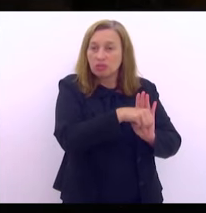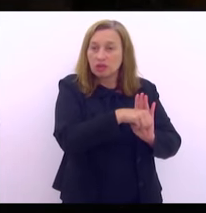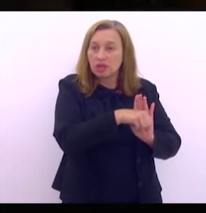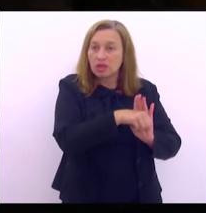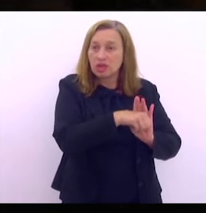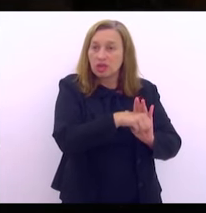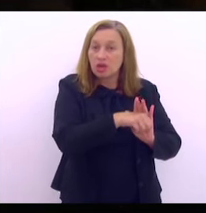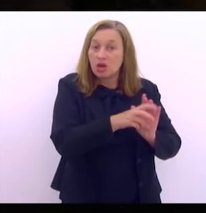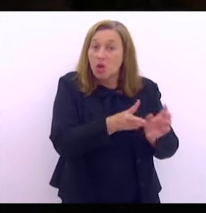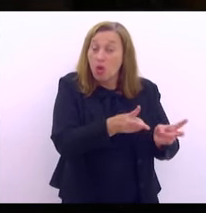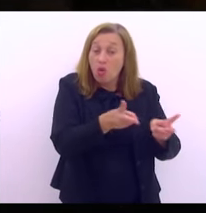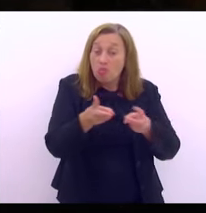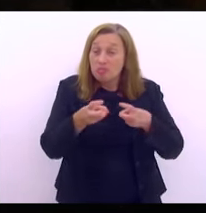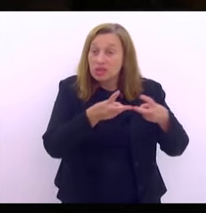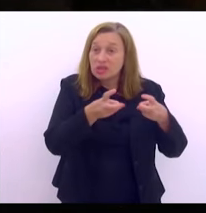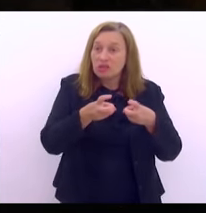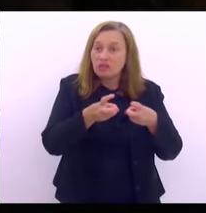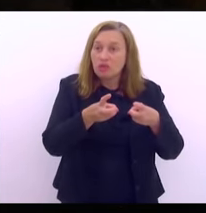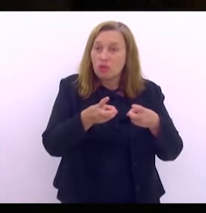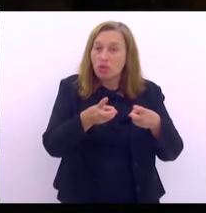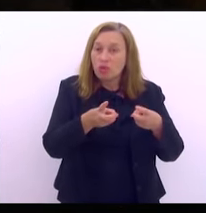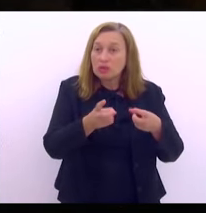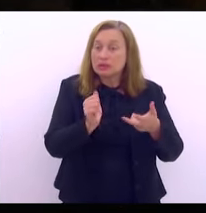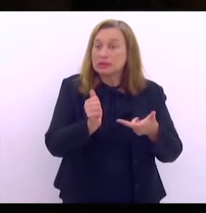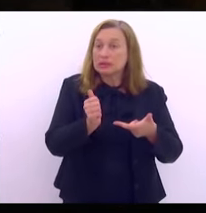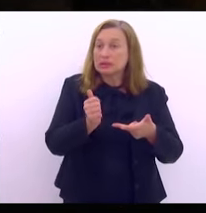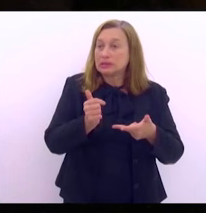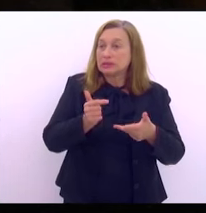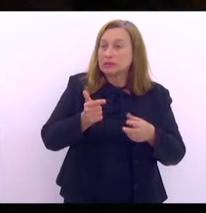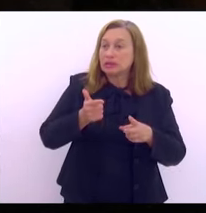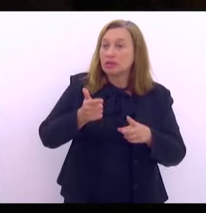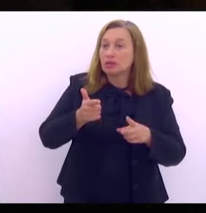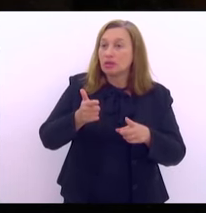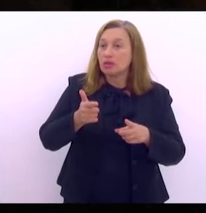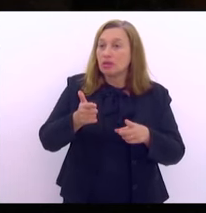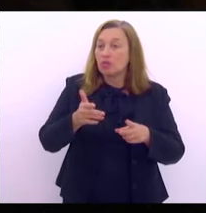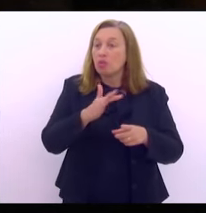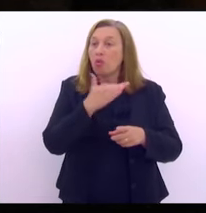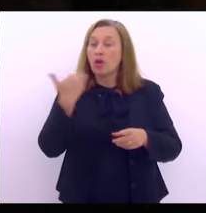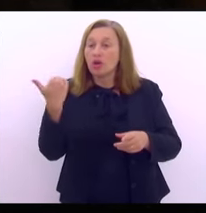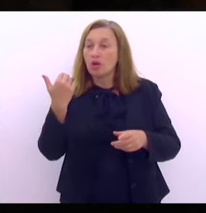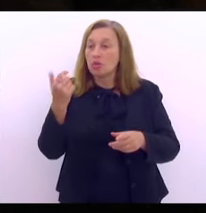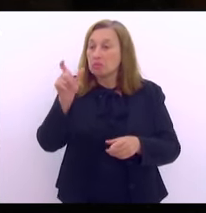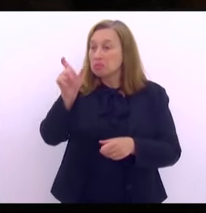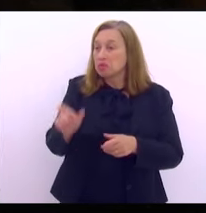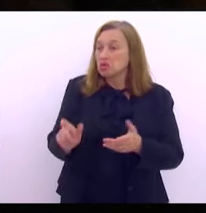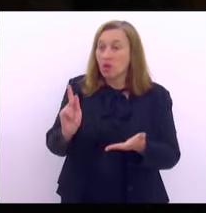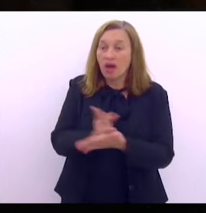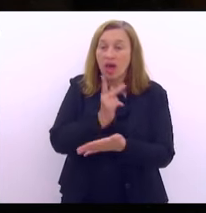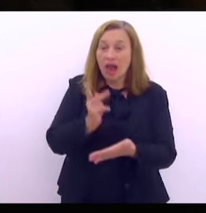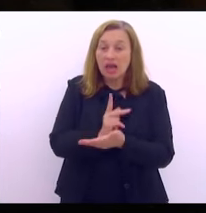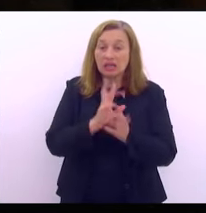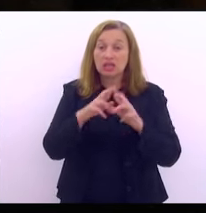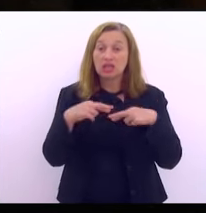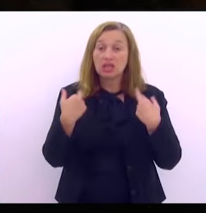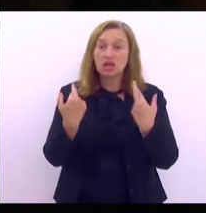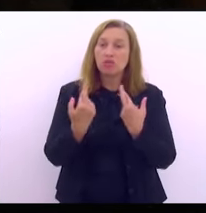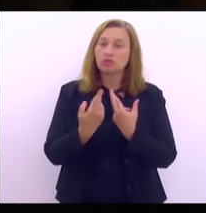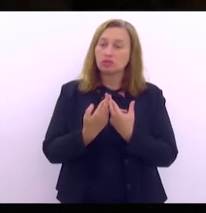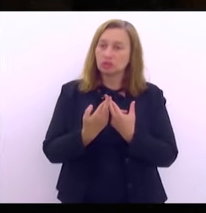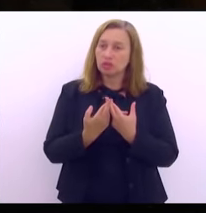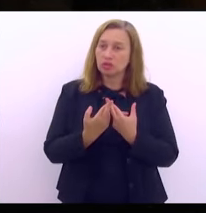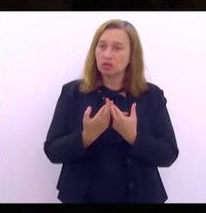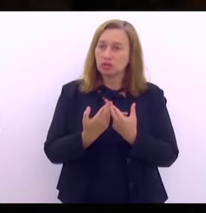verificou que tinha matado as pessoas erradas e se reuniu